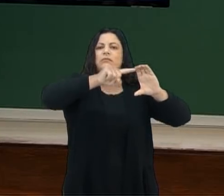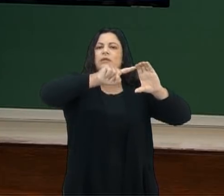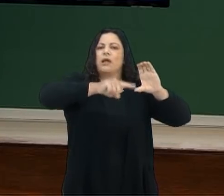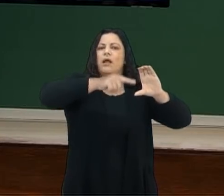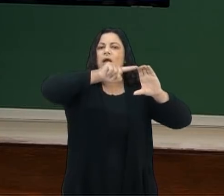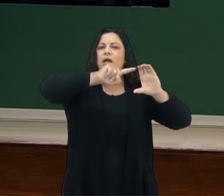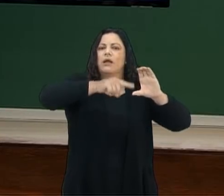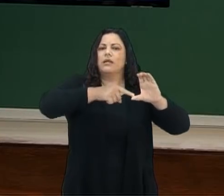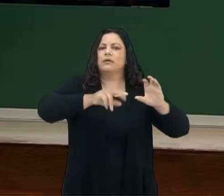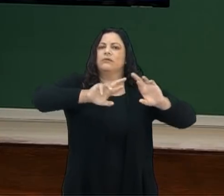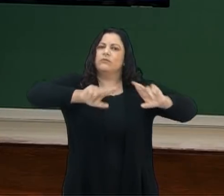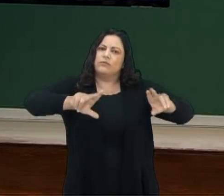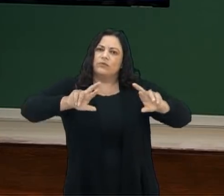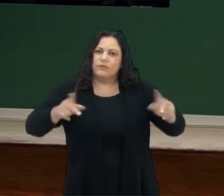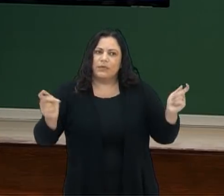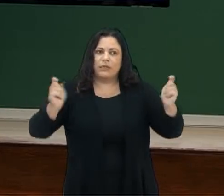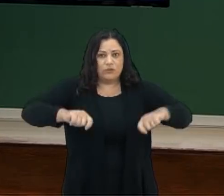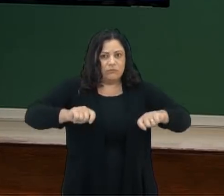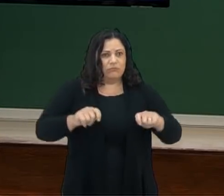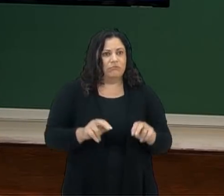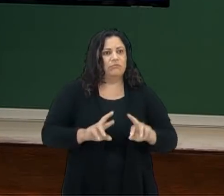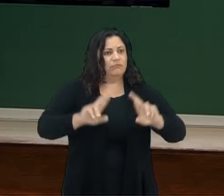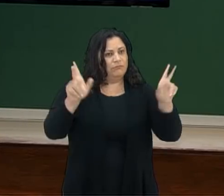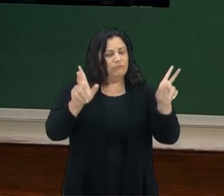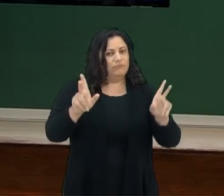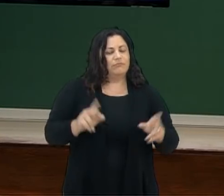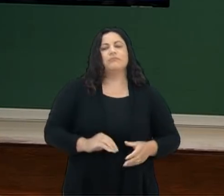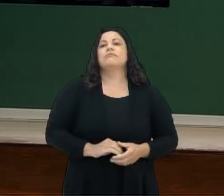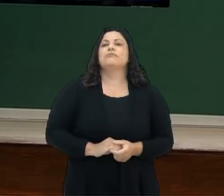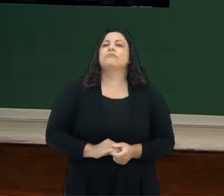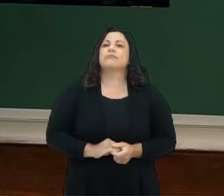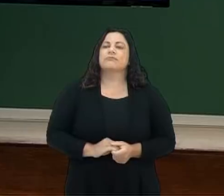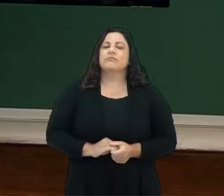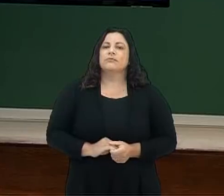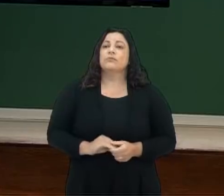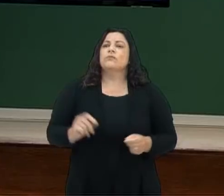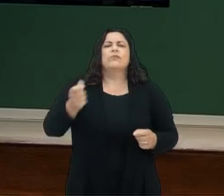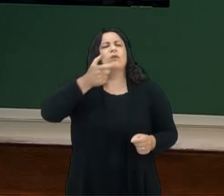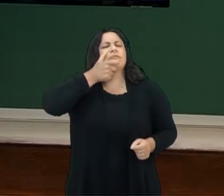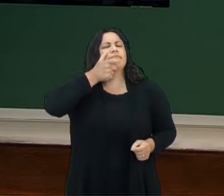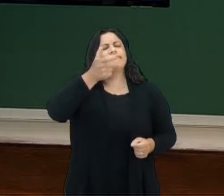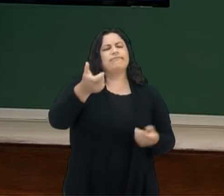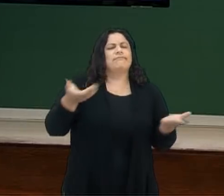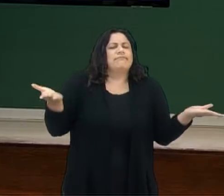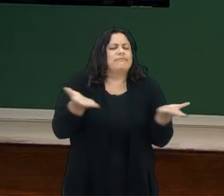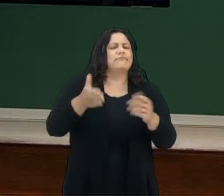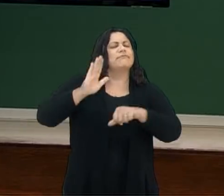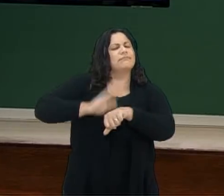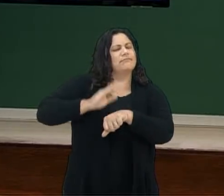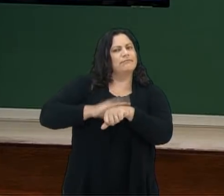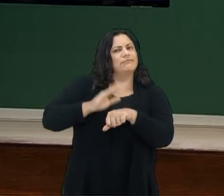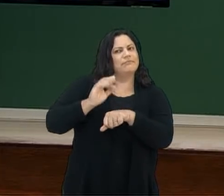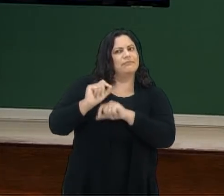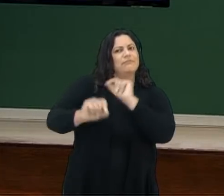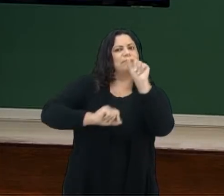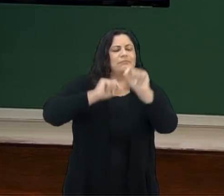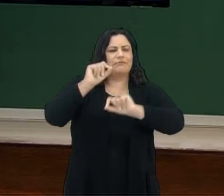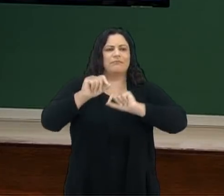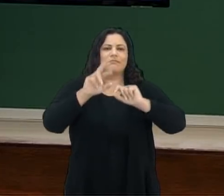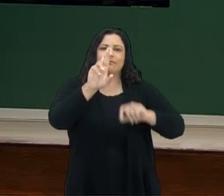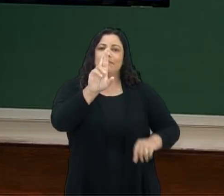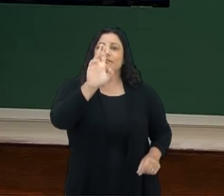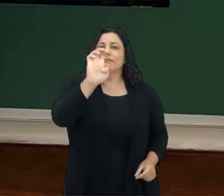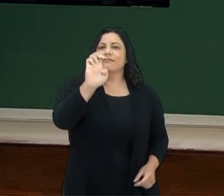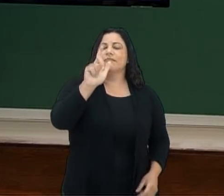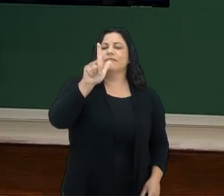tipo de polígono de outro, tá? Bom, o polígono que nós estamos interessados neste momento são os polígonos regulares.